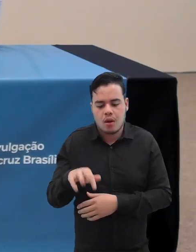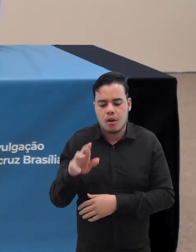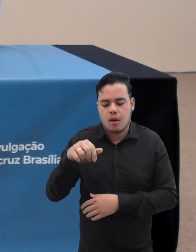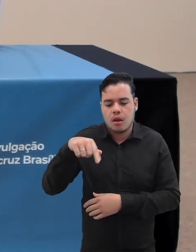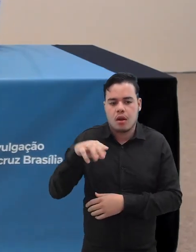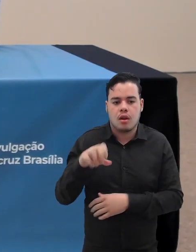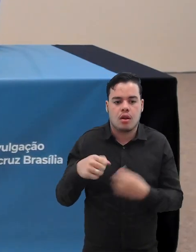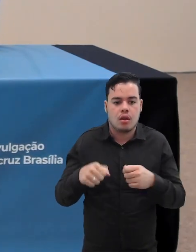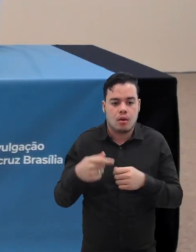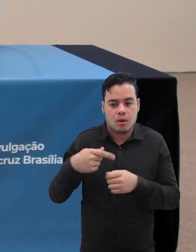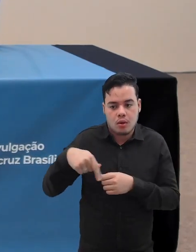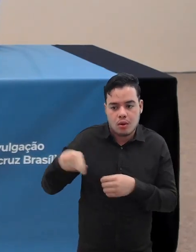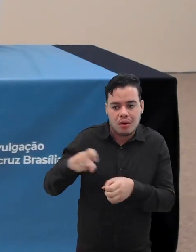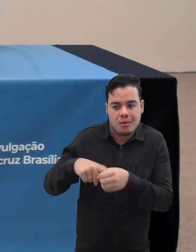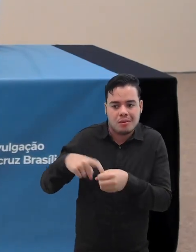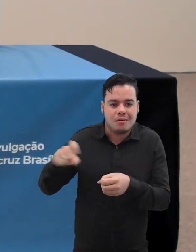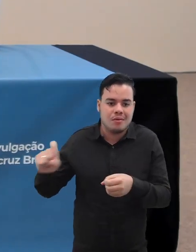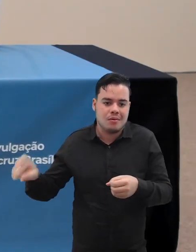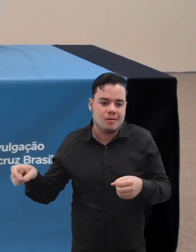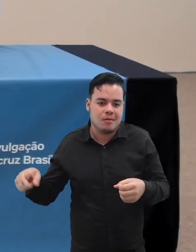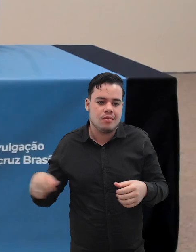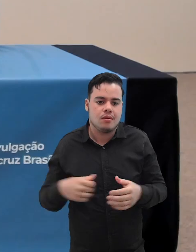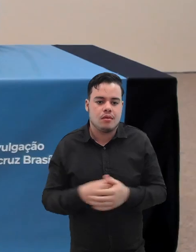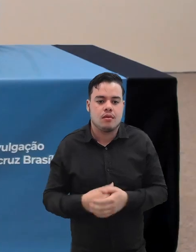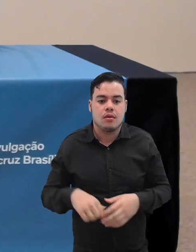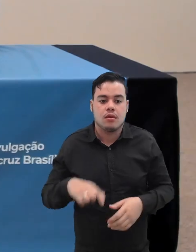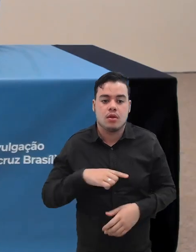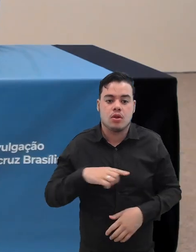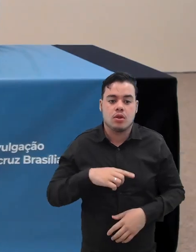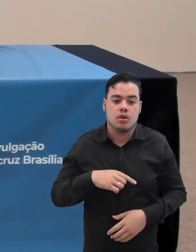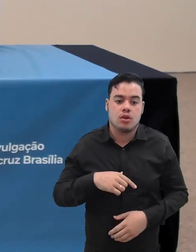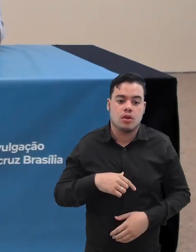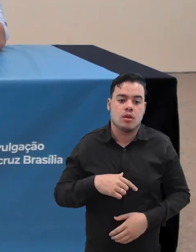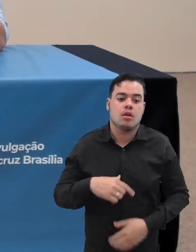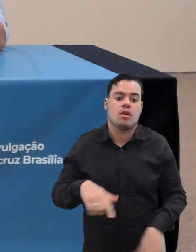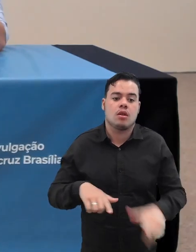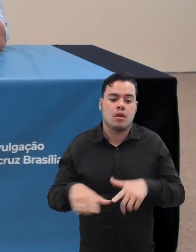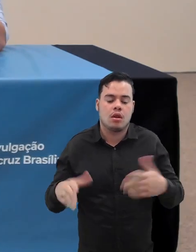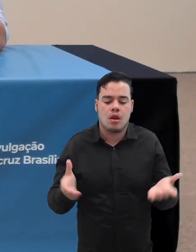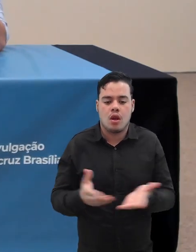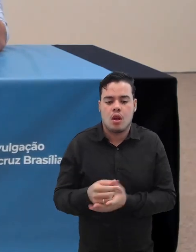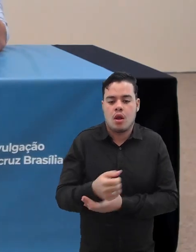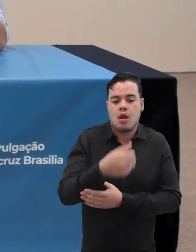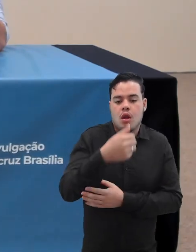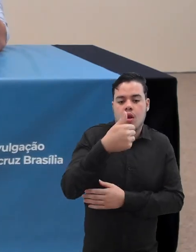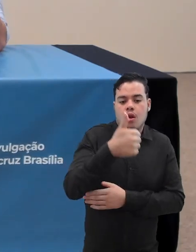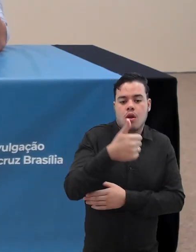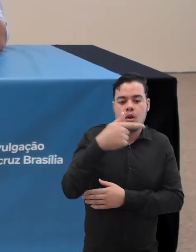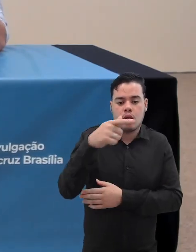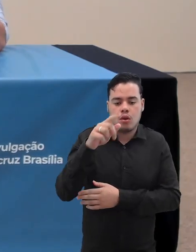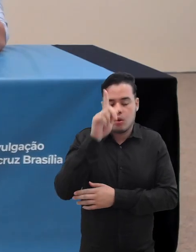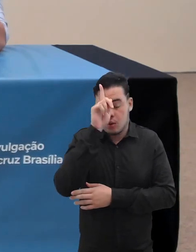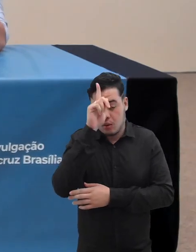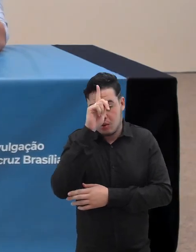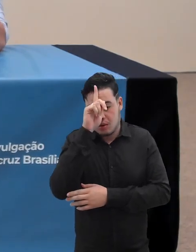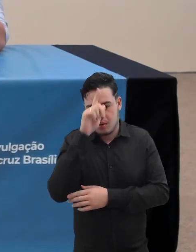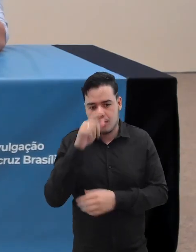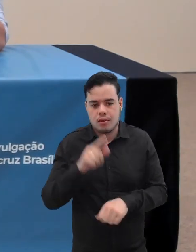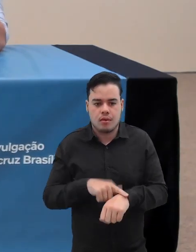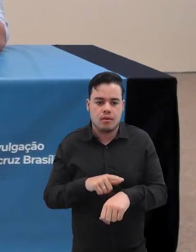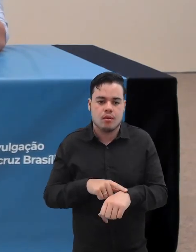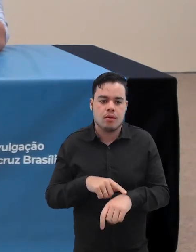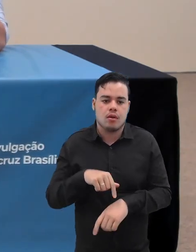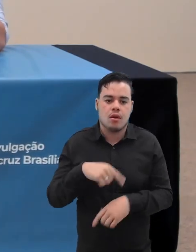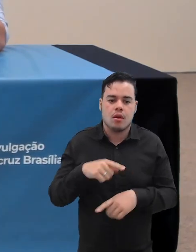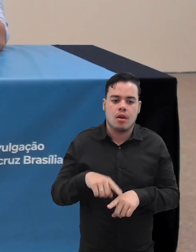que precisou sair, como ela havia antecipado. Ela tinha um compromisso agora ao meio-dia, ela precisou sair, pediu aqui milhões de desculpas. É, e também um outro registro de que a